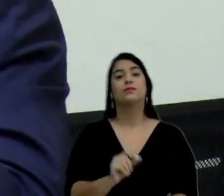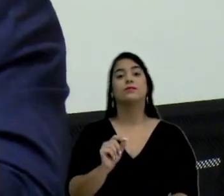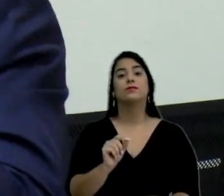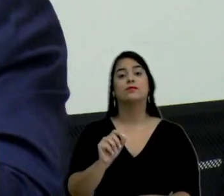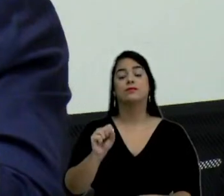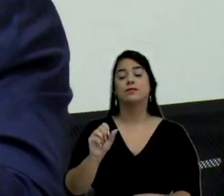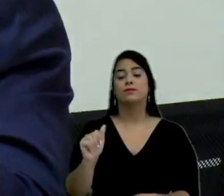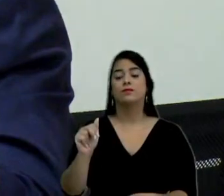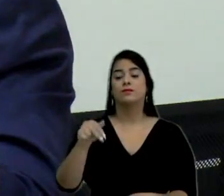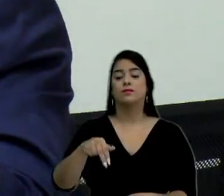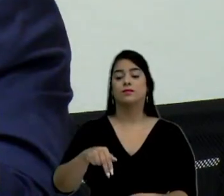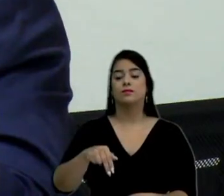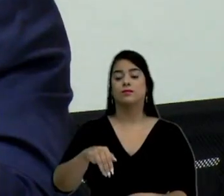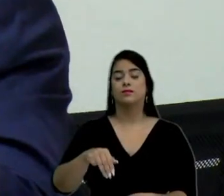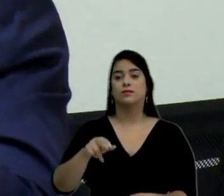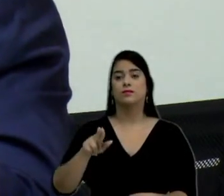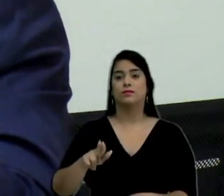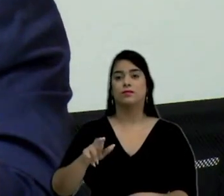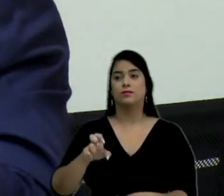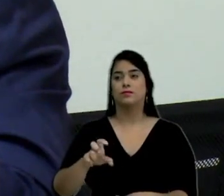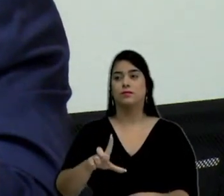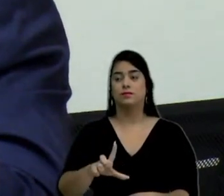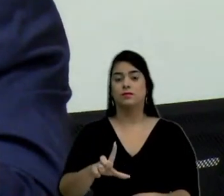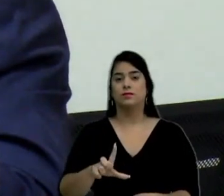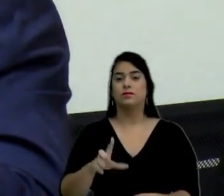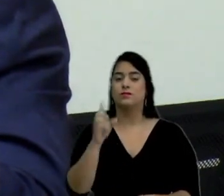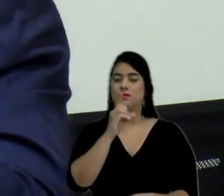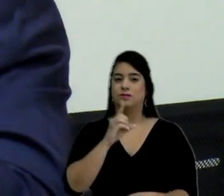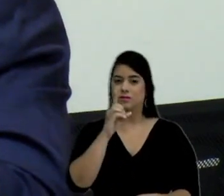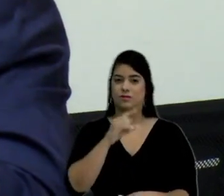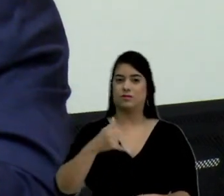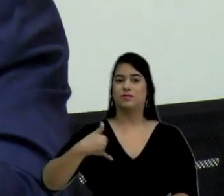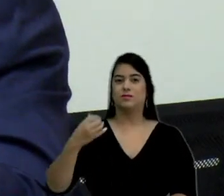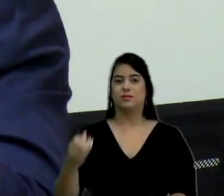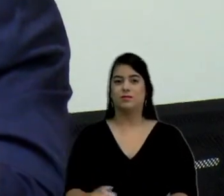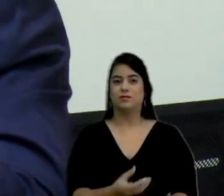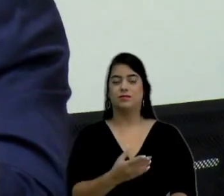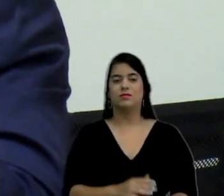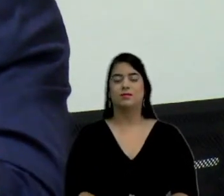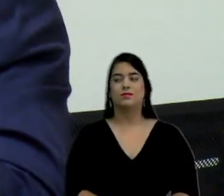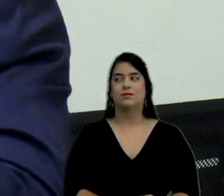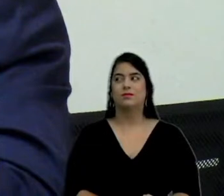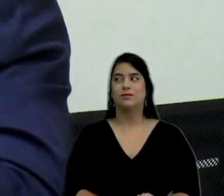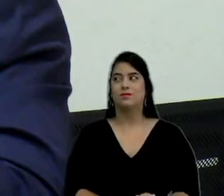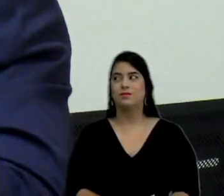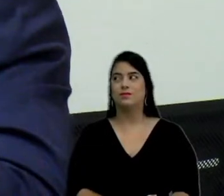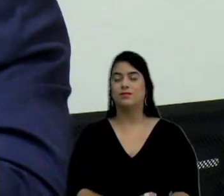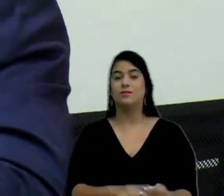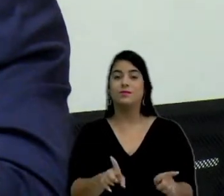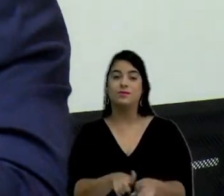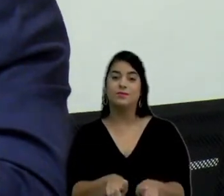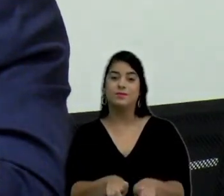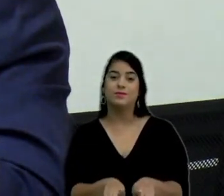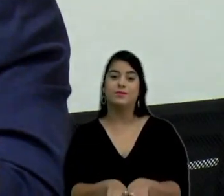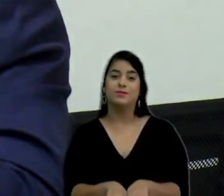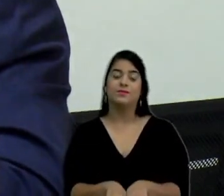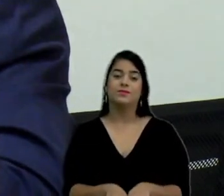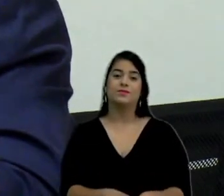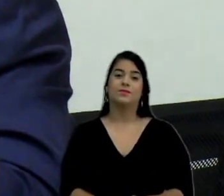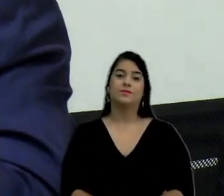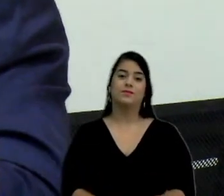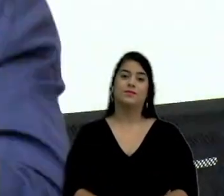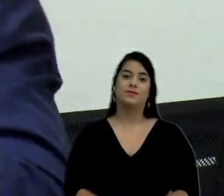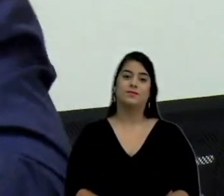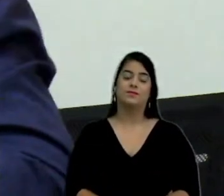barra que no último domingo completou ano eh também quero eh